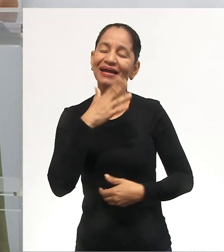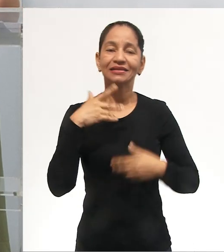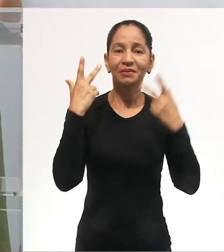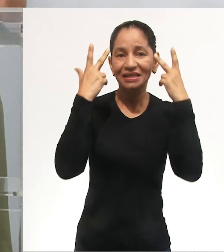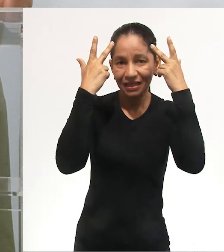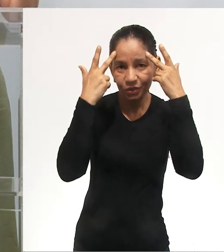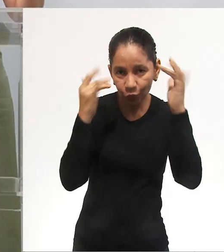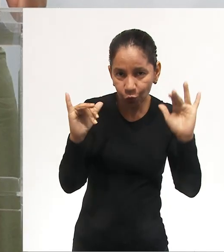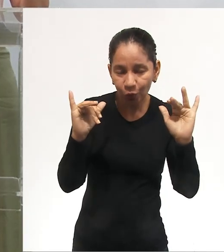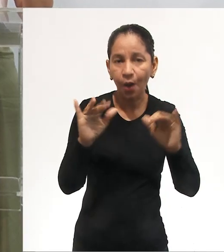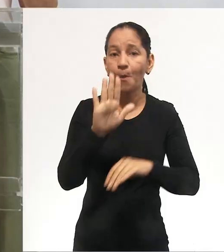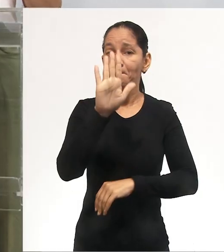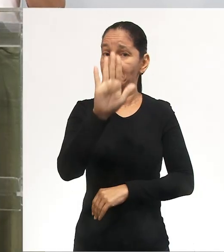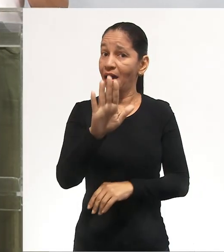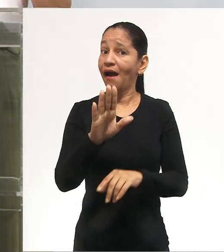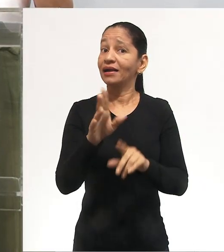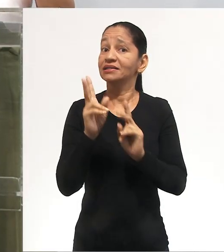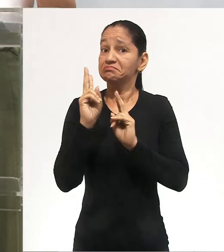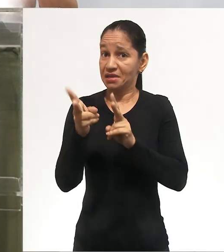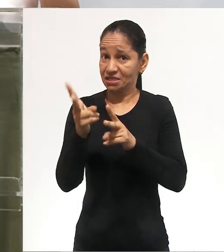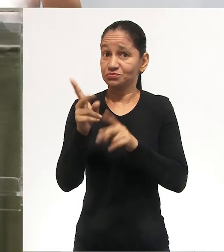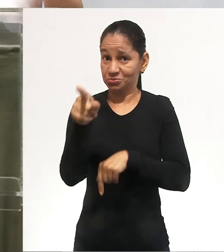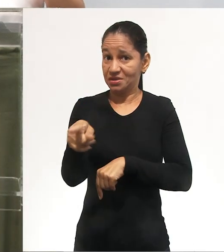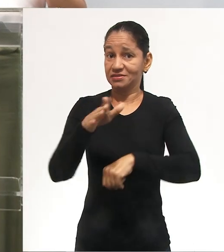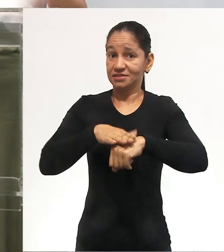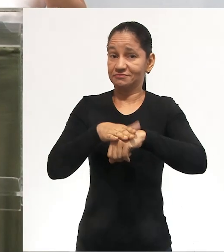na fala, ela é mais